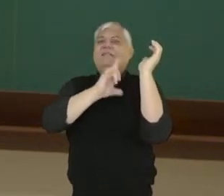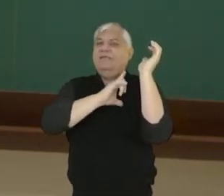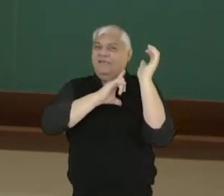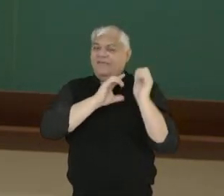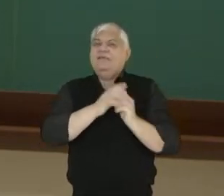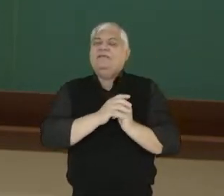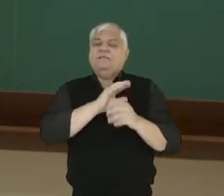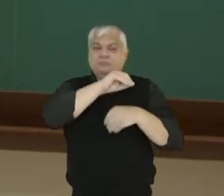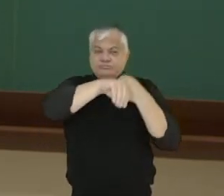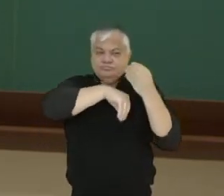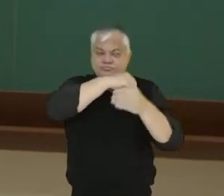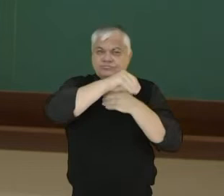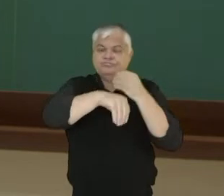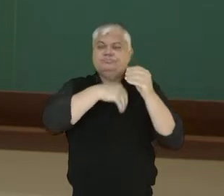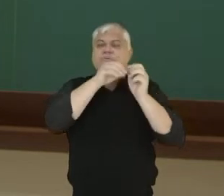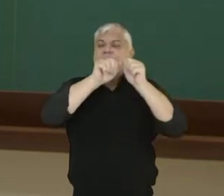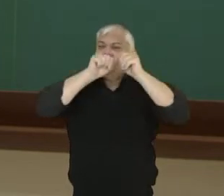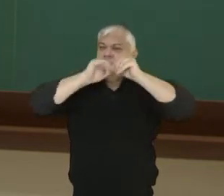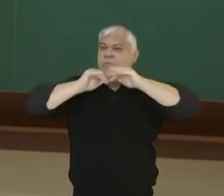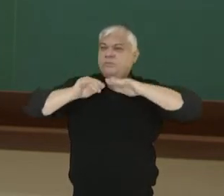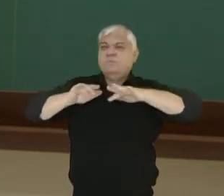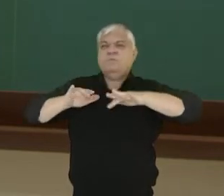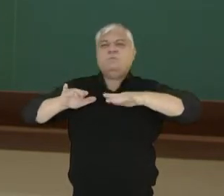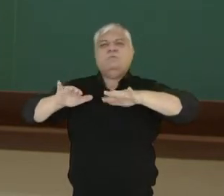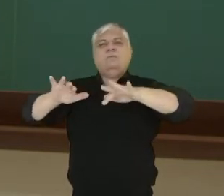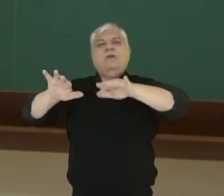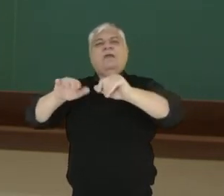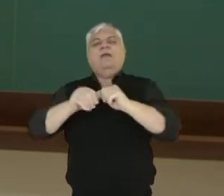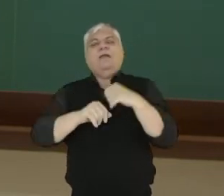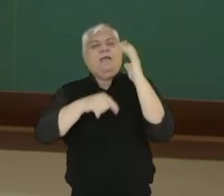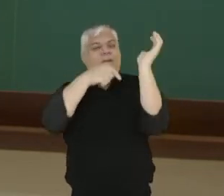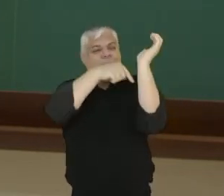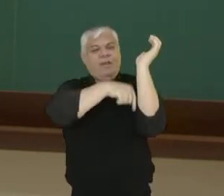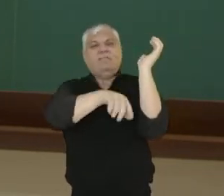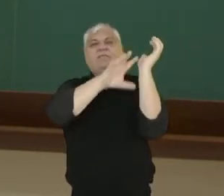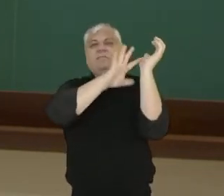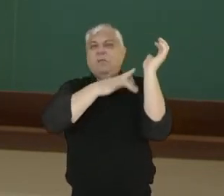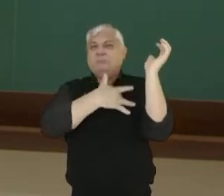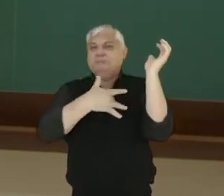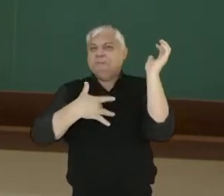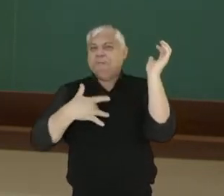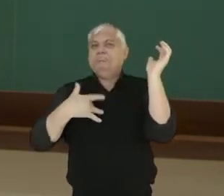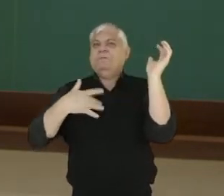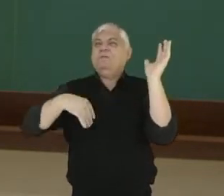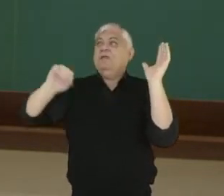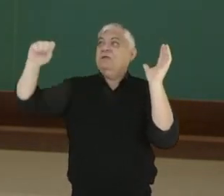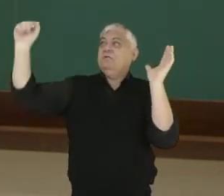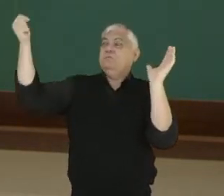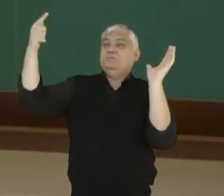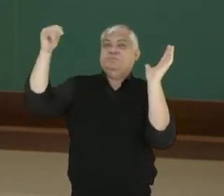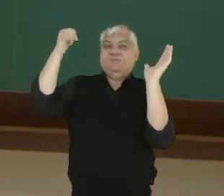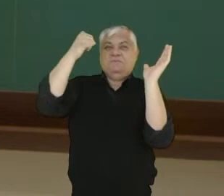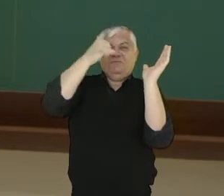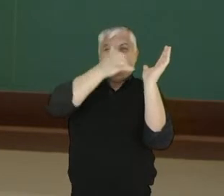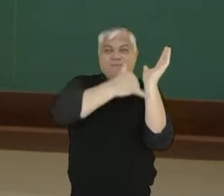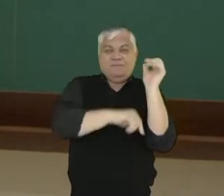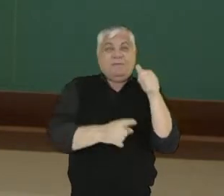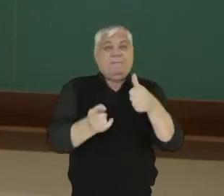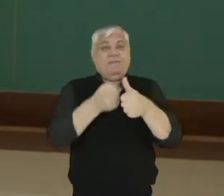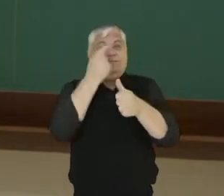ali é utilizada outra parte da energia para a própria planta, certo? Então, o princípio da primeira lei está sendo obedecido